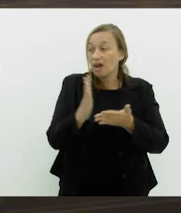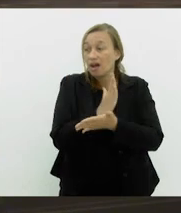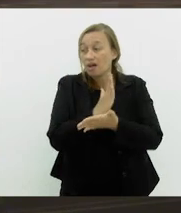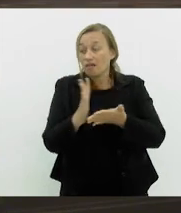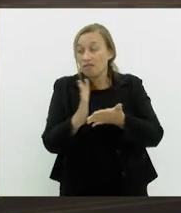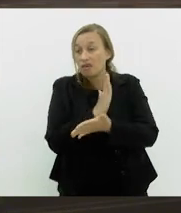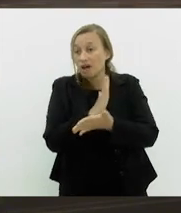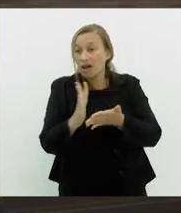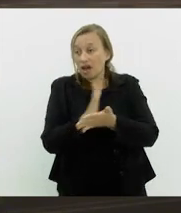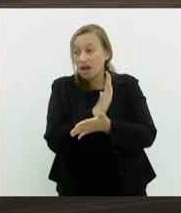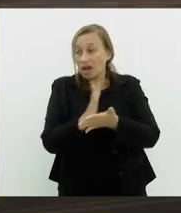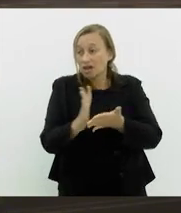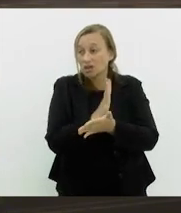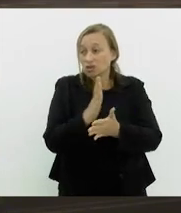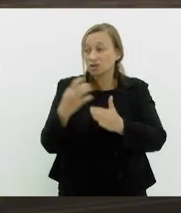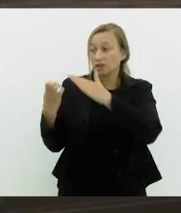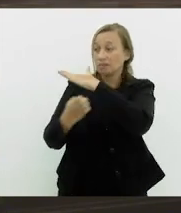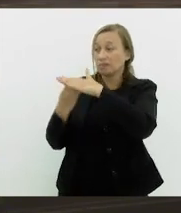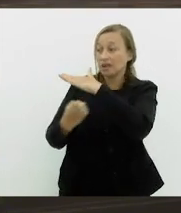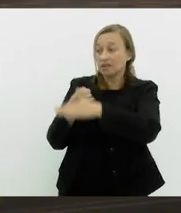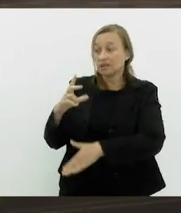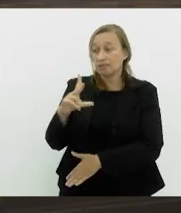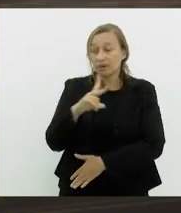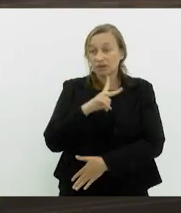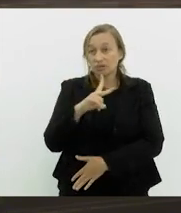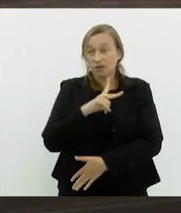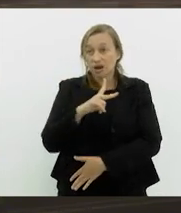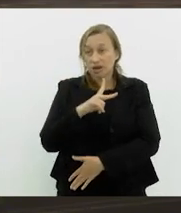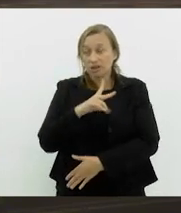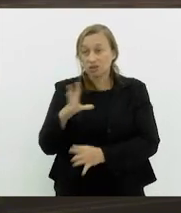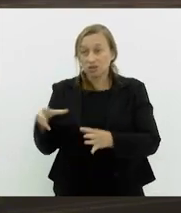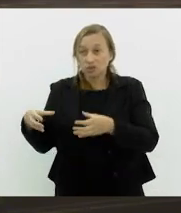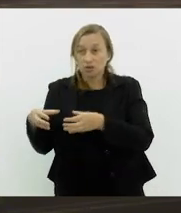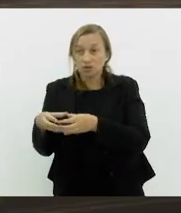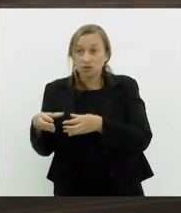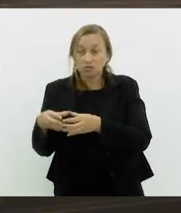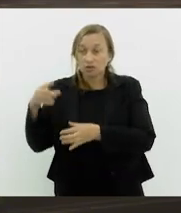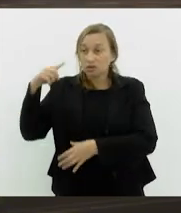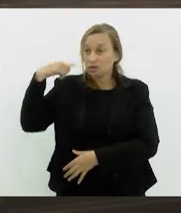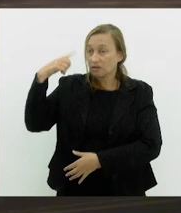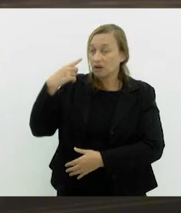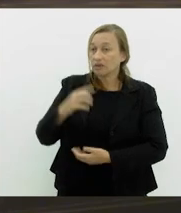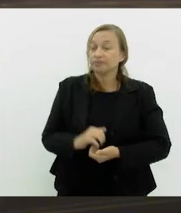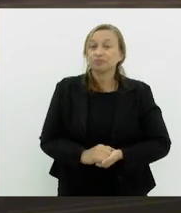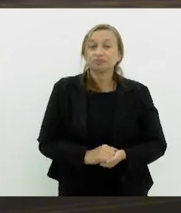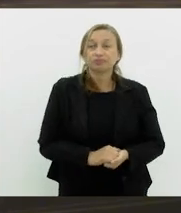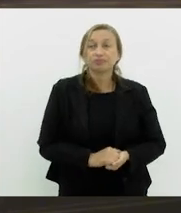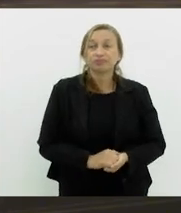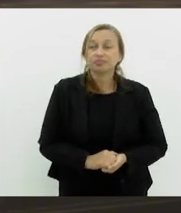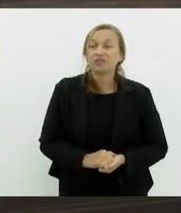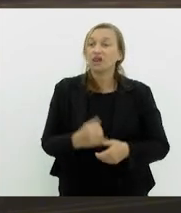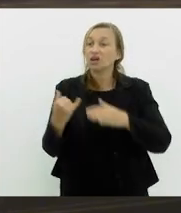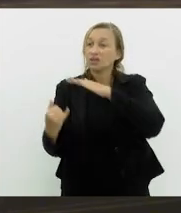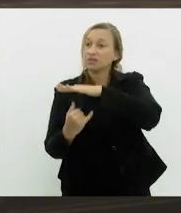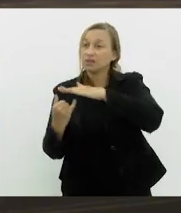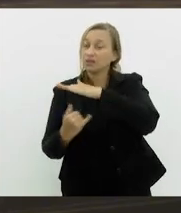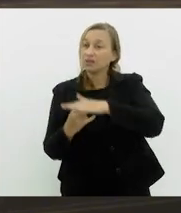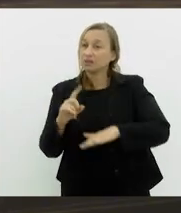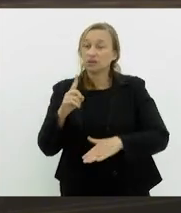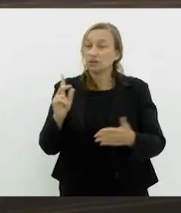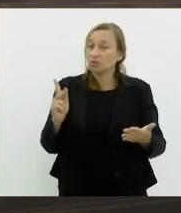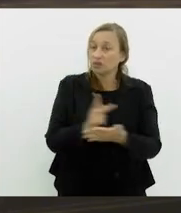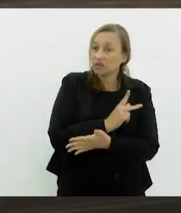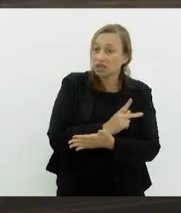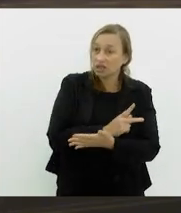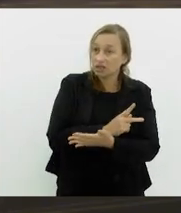privadas que se destacam na advocacia. Então, se essa institucionalização ela não ocorre,